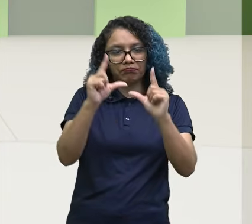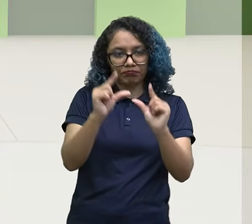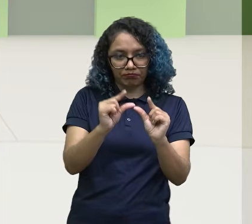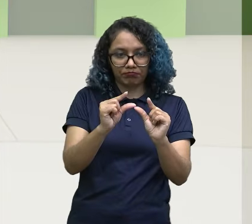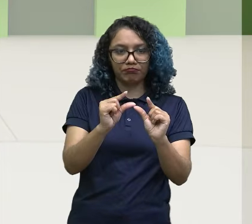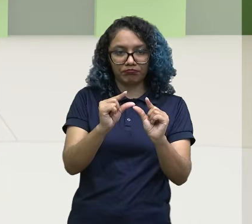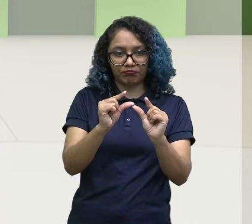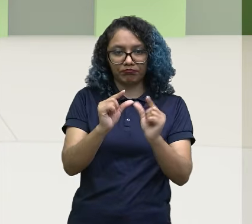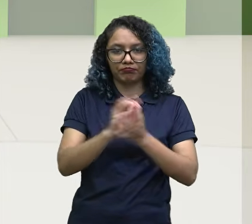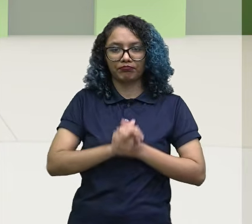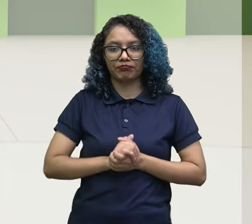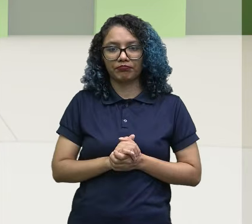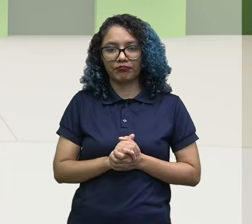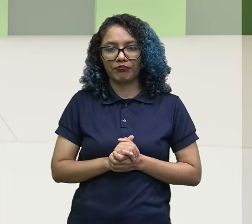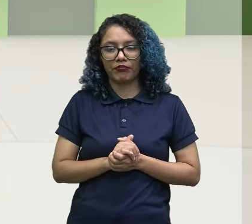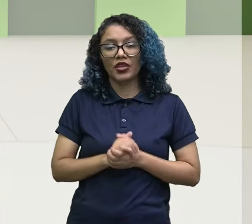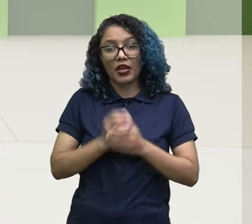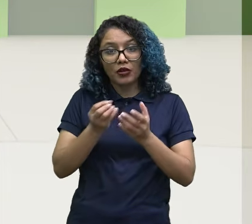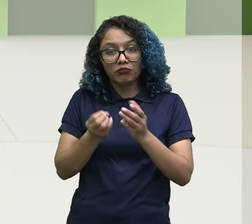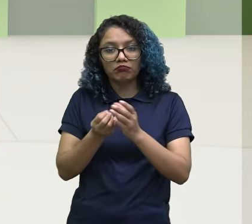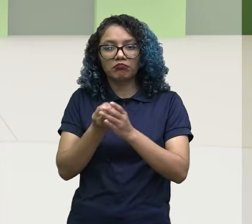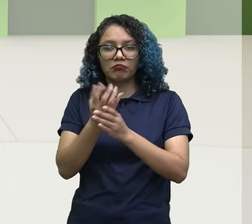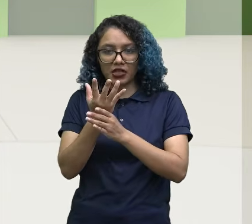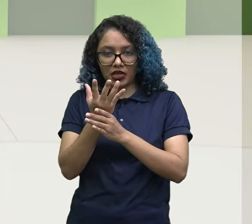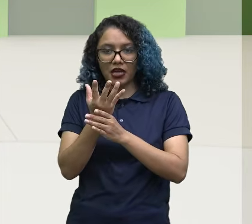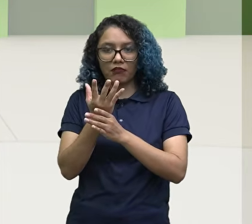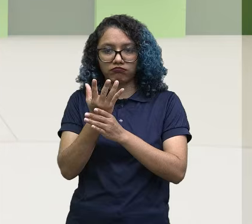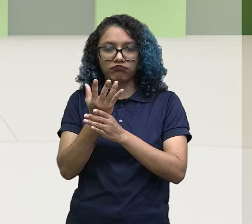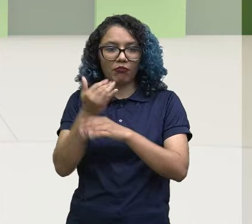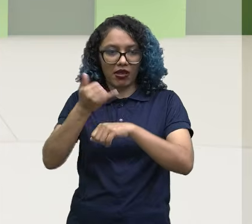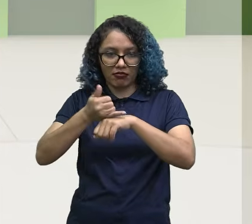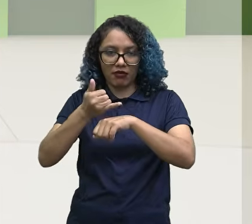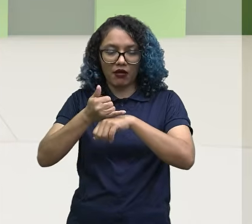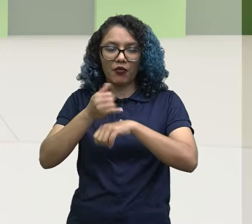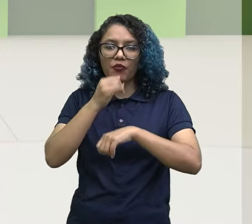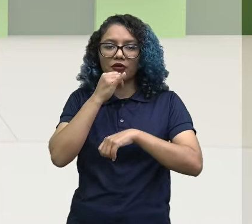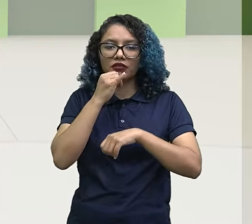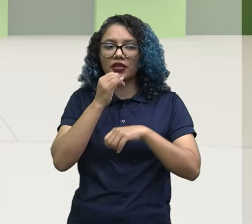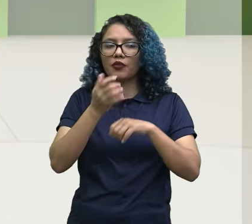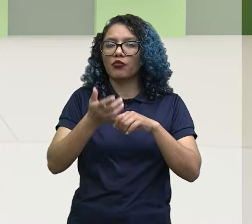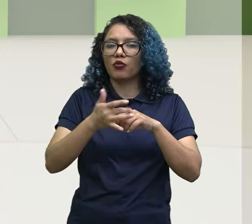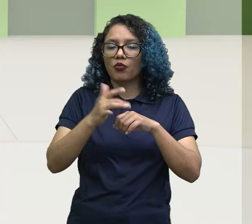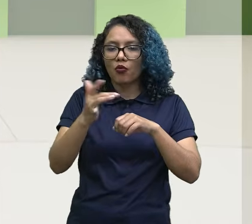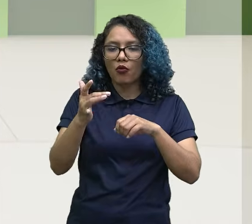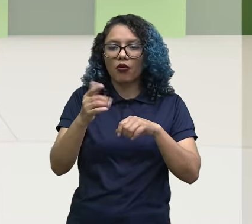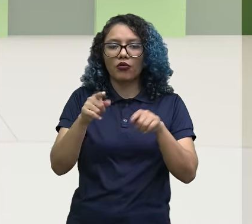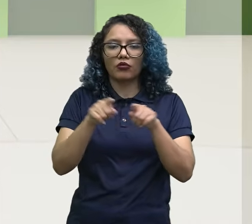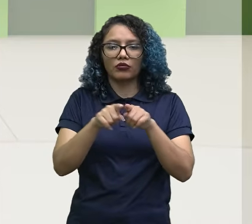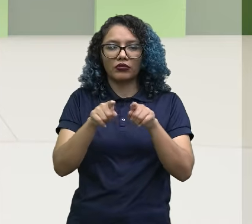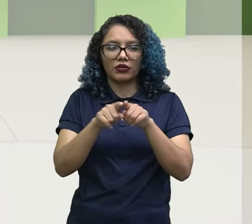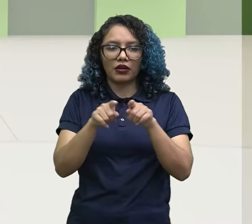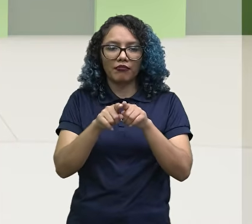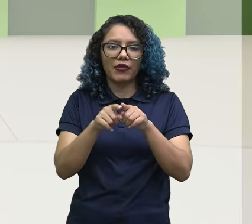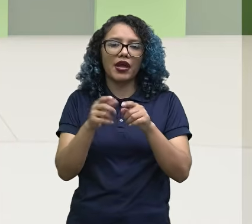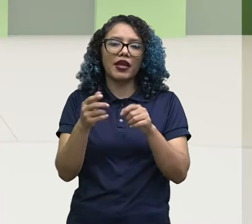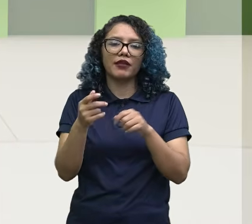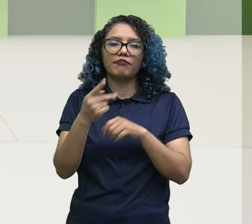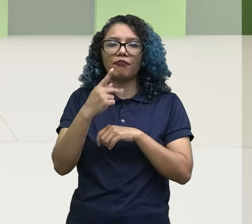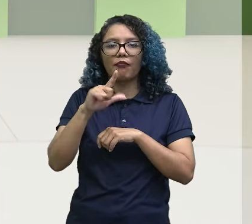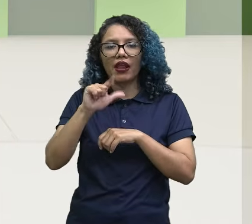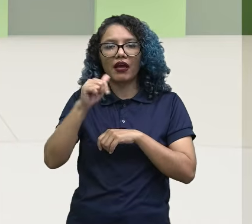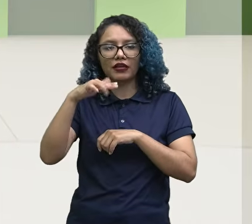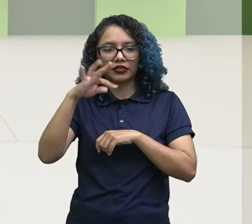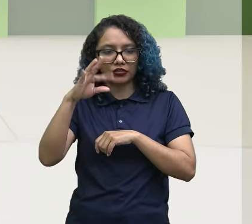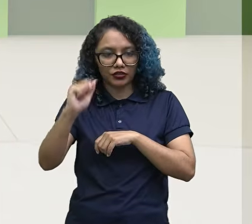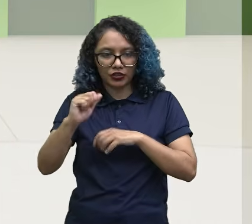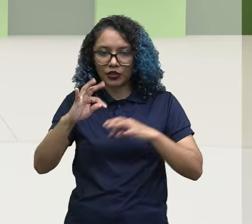depositando assim o seu respectivo metal. Por exemplo, esses aqui, ó, o ouro, a platina, o mercúrio, tá? Todos esses